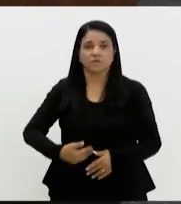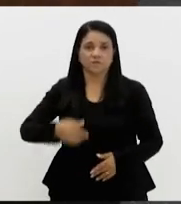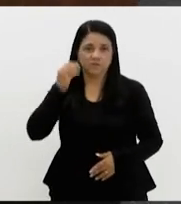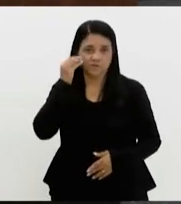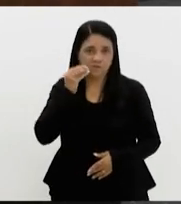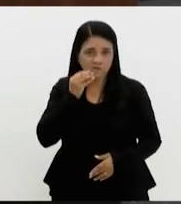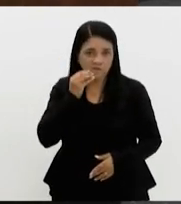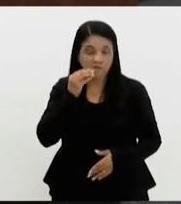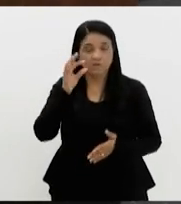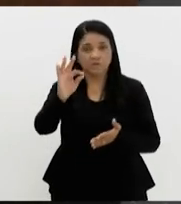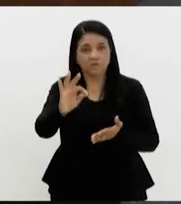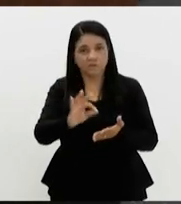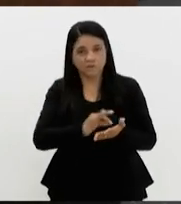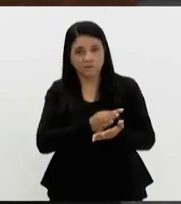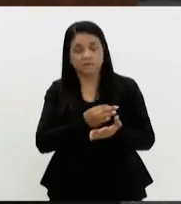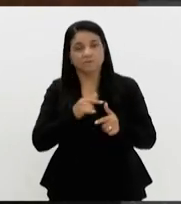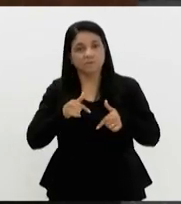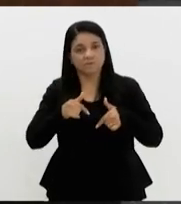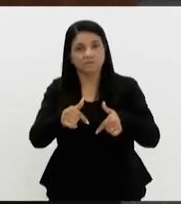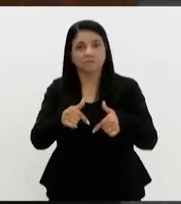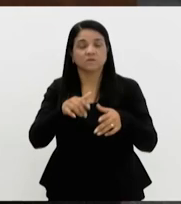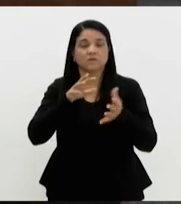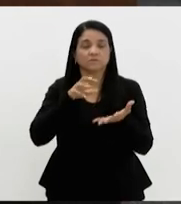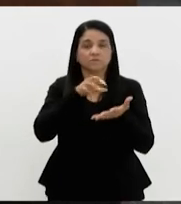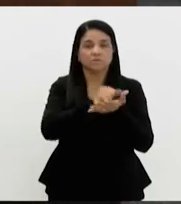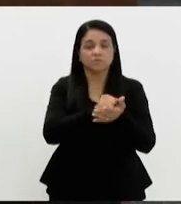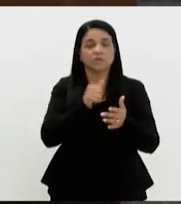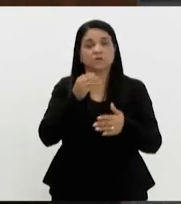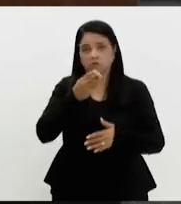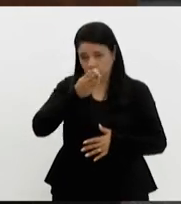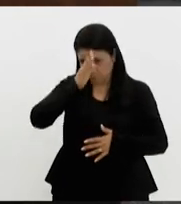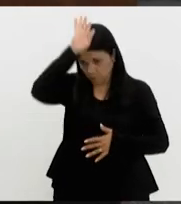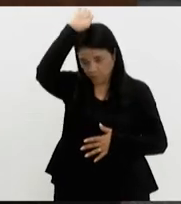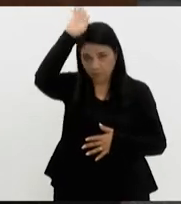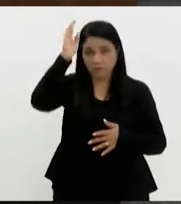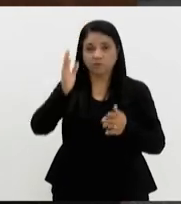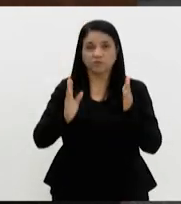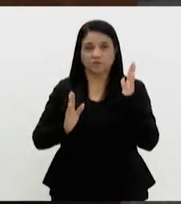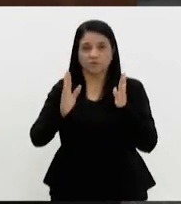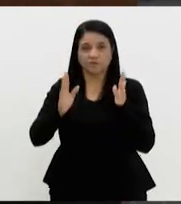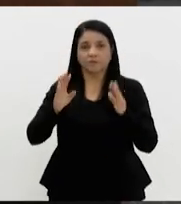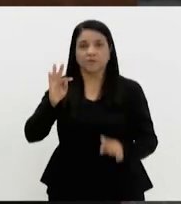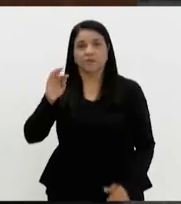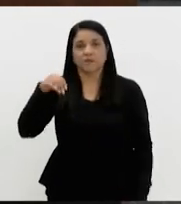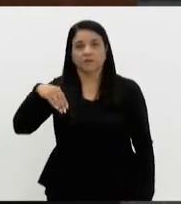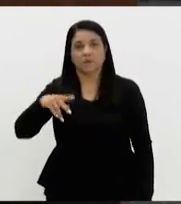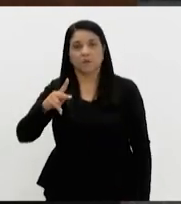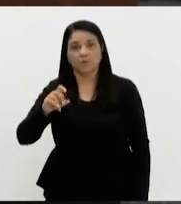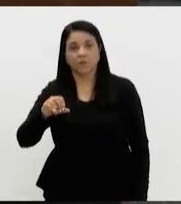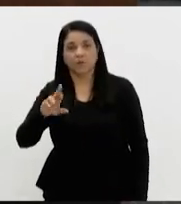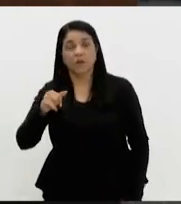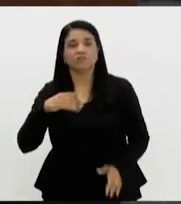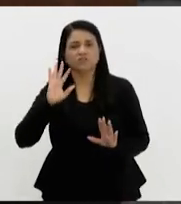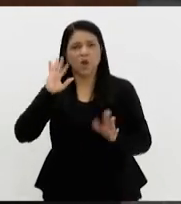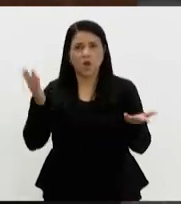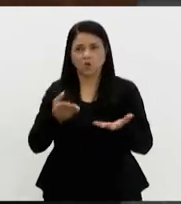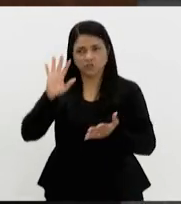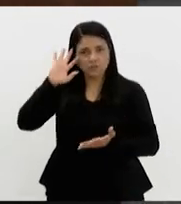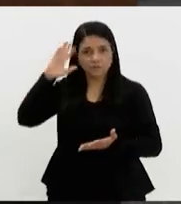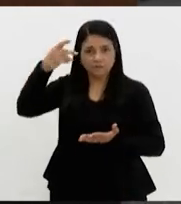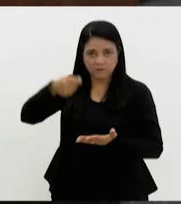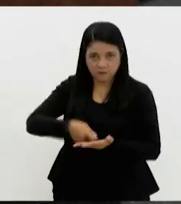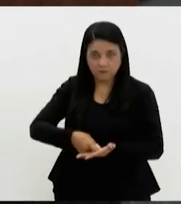Cláudio Castro, para que ele pudesse efetivar esses bombeiros temporários, que hoje já existe uma decisão do STF